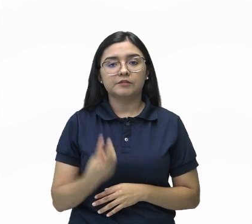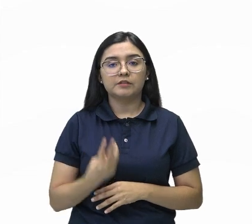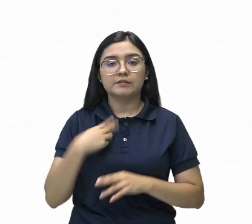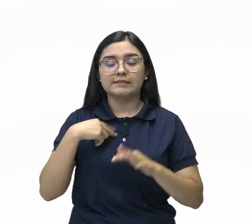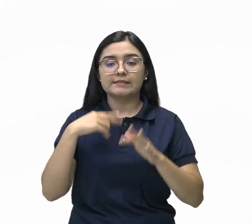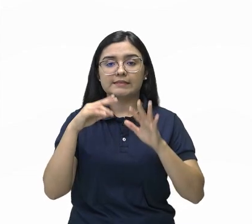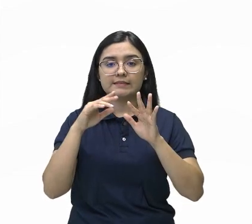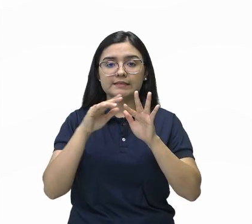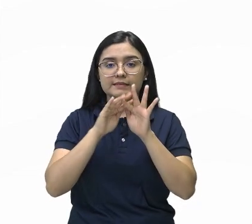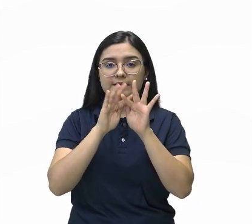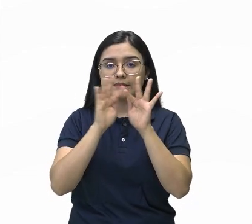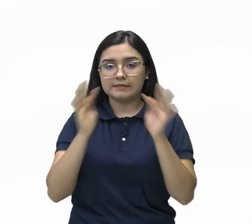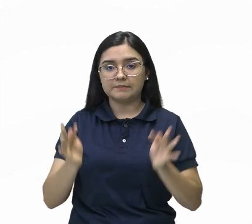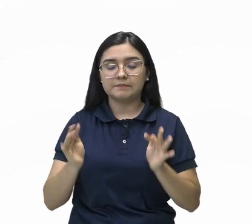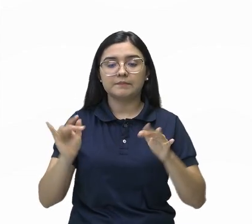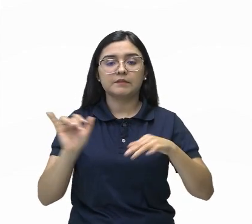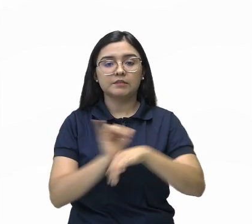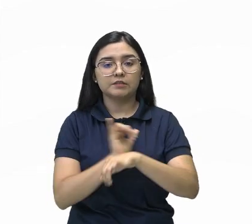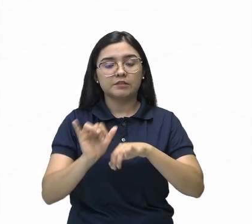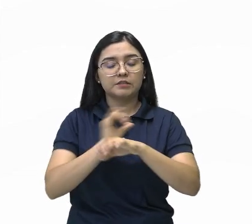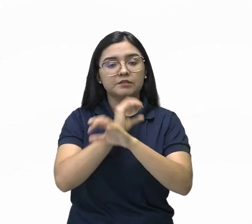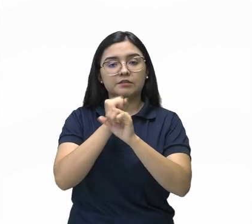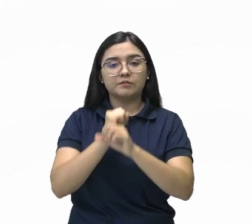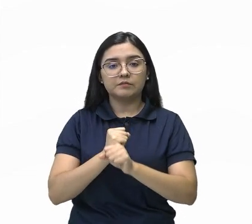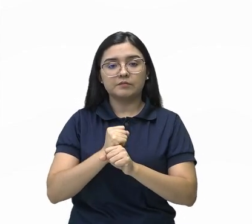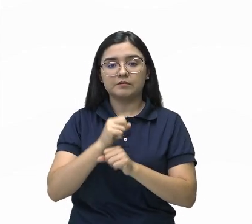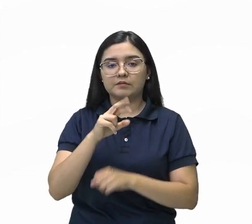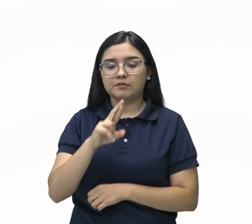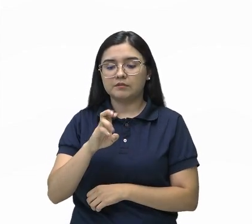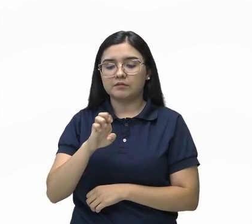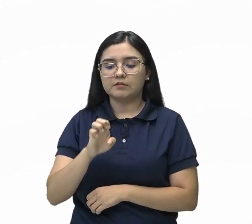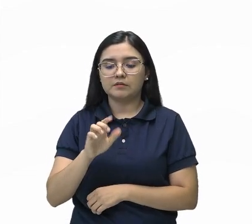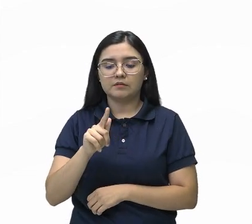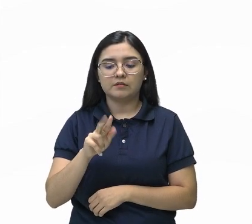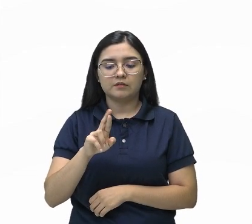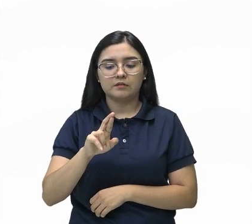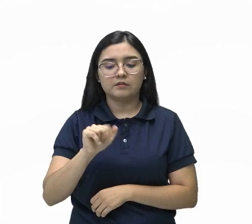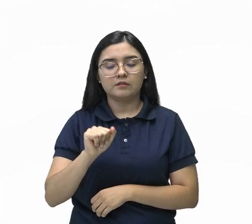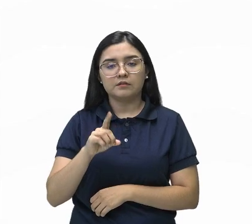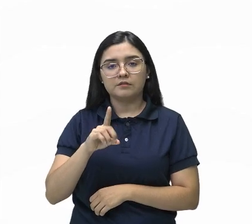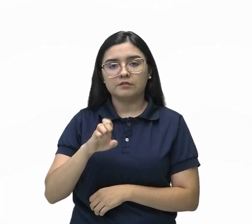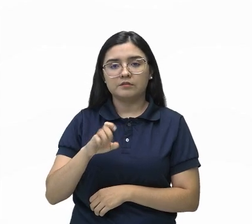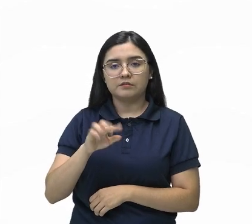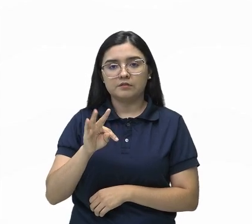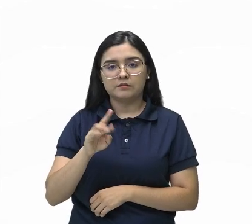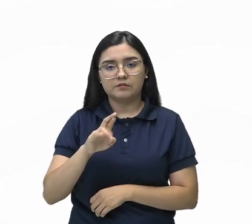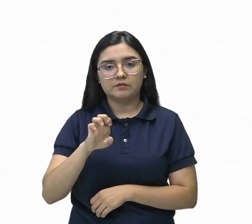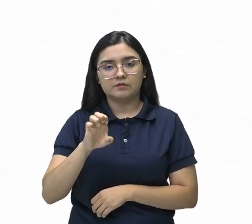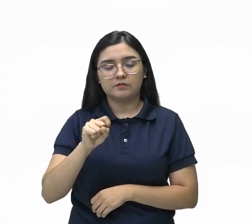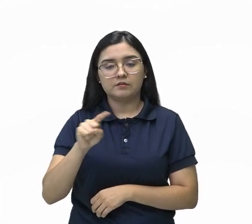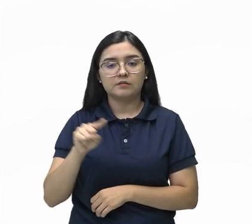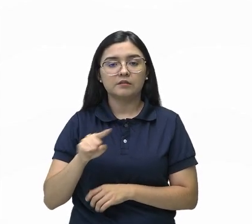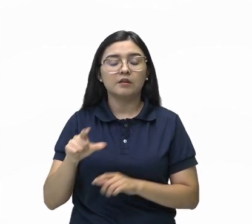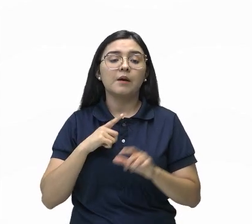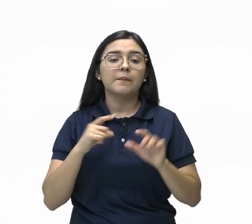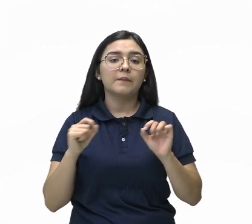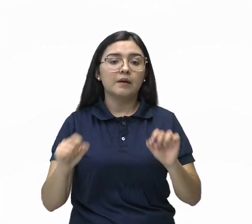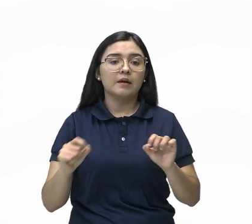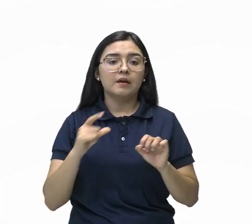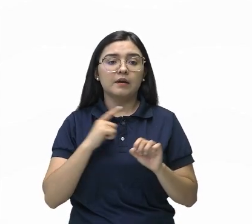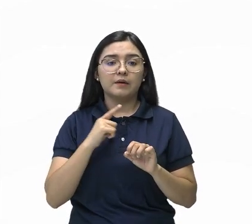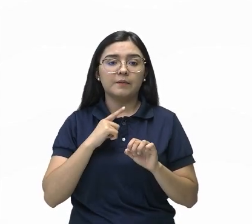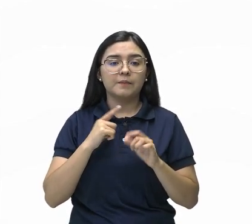simples. Vamos aprender aí essa técnica. A regra de 3 simples é uma estratégia para o cálculo de